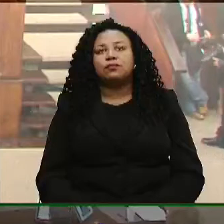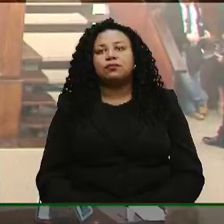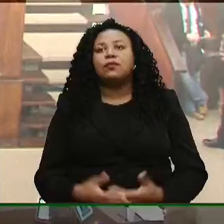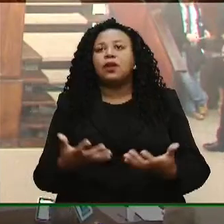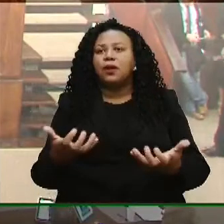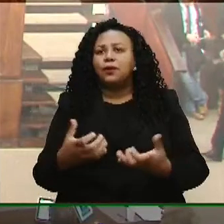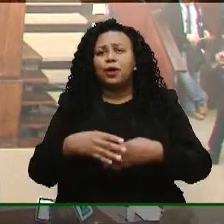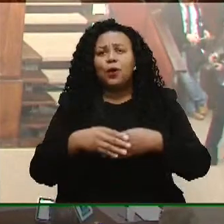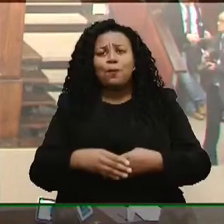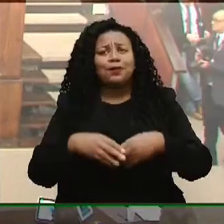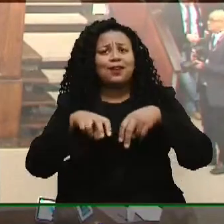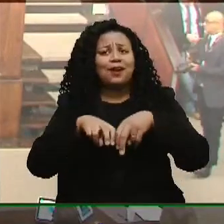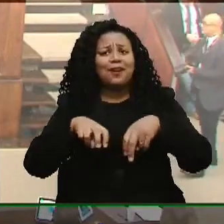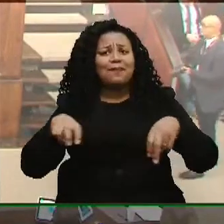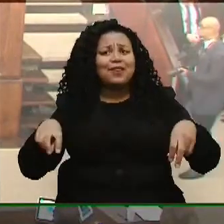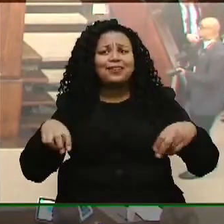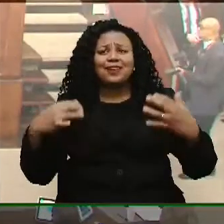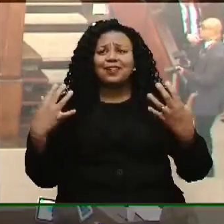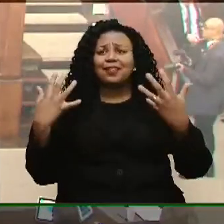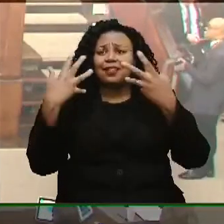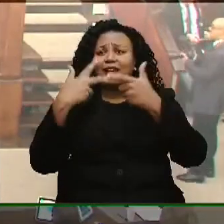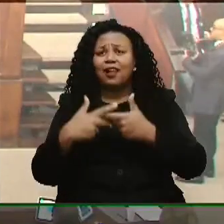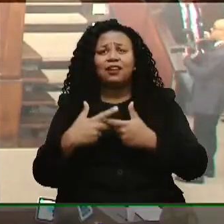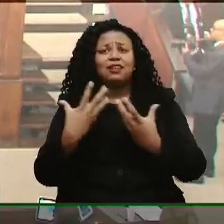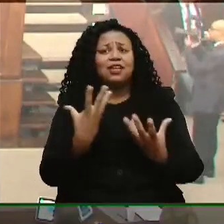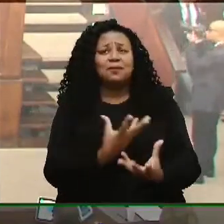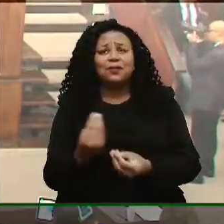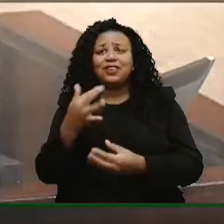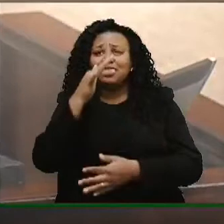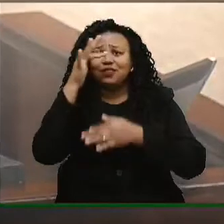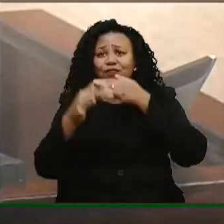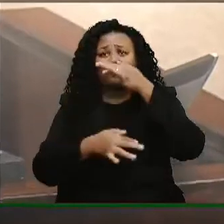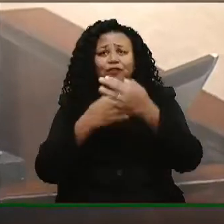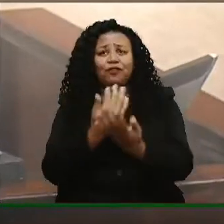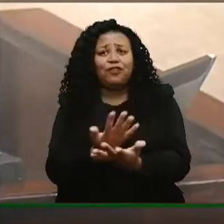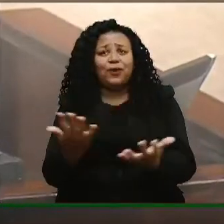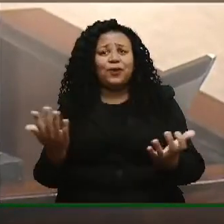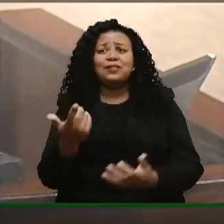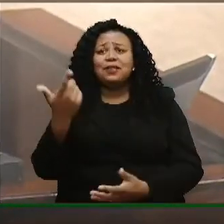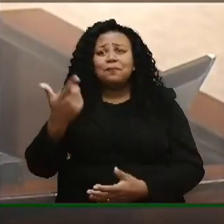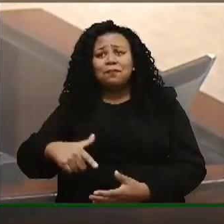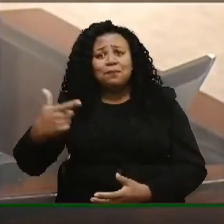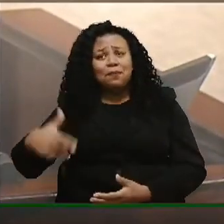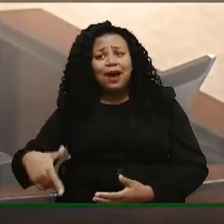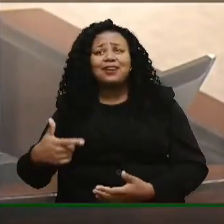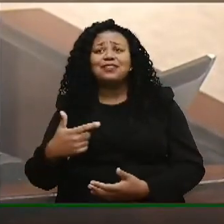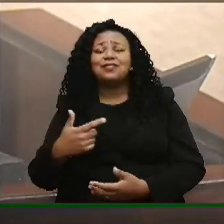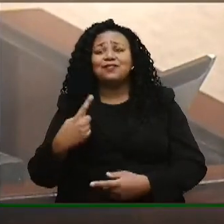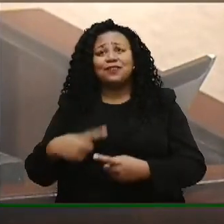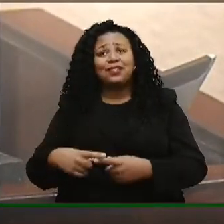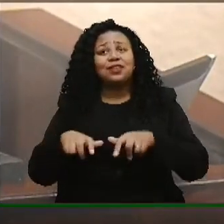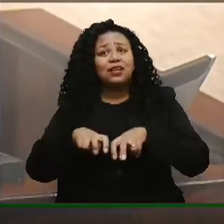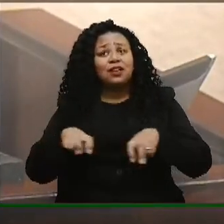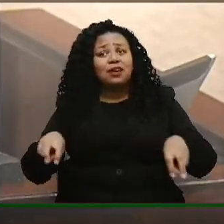Queria saudar aqui essa mesa que hoje está muito linda, muito florida, né? Mais vezes nós queremos ter mesas